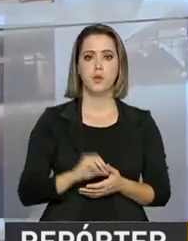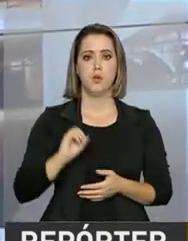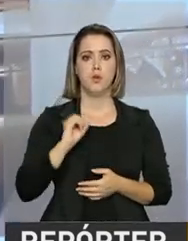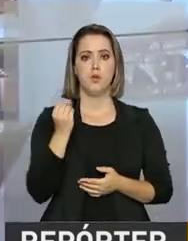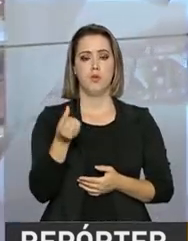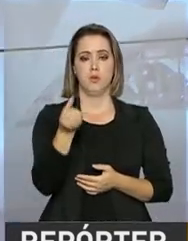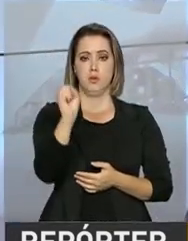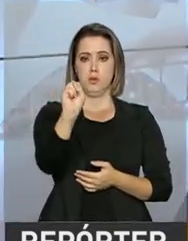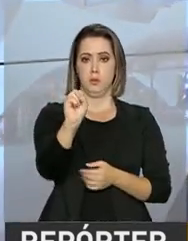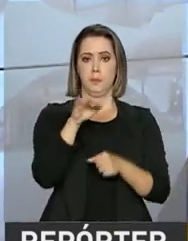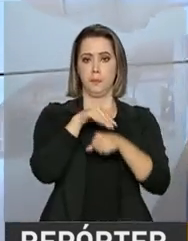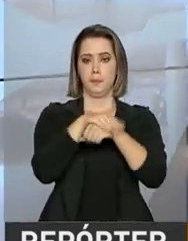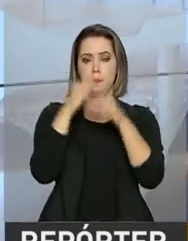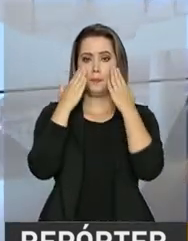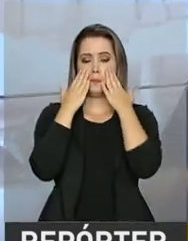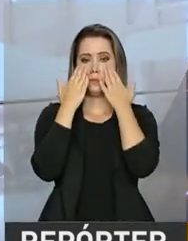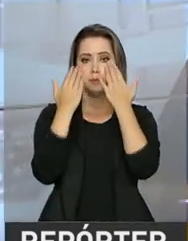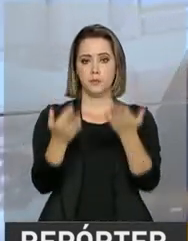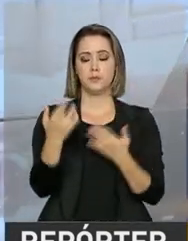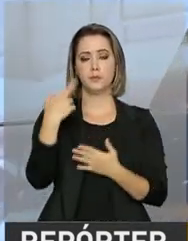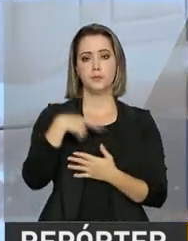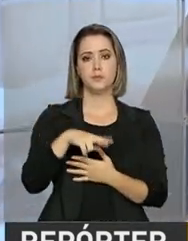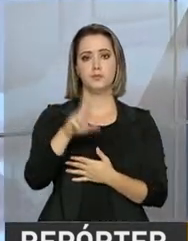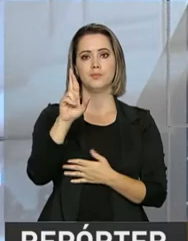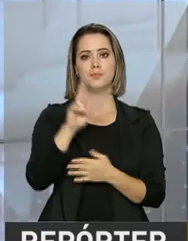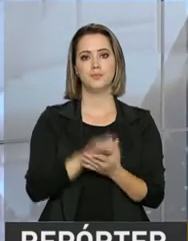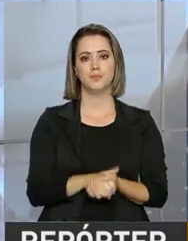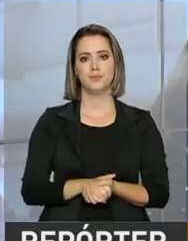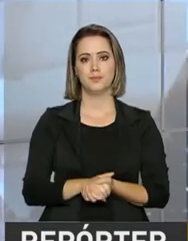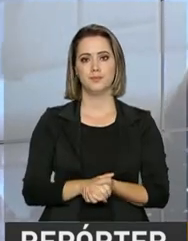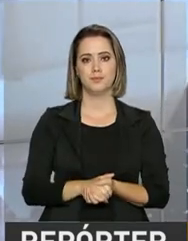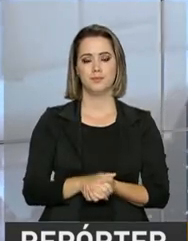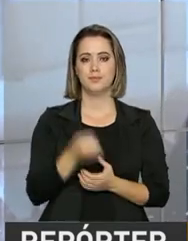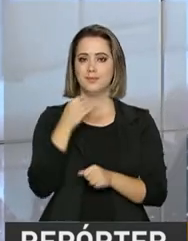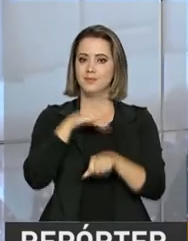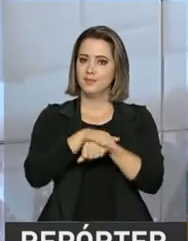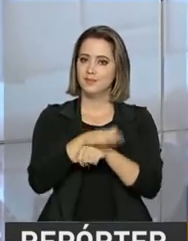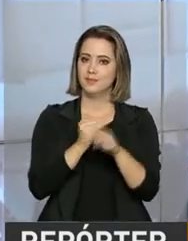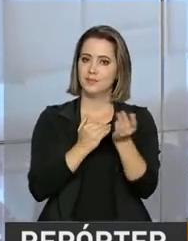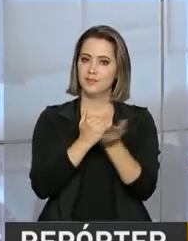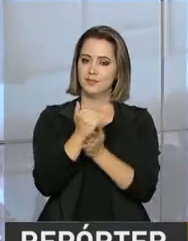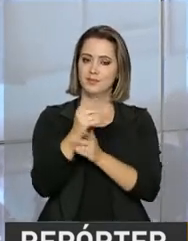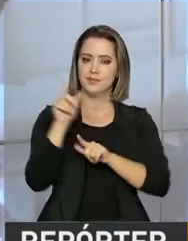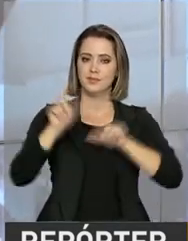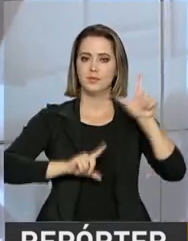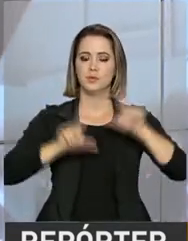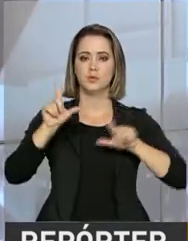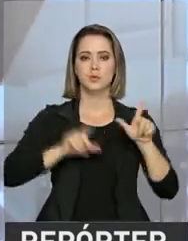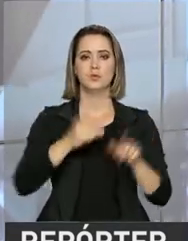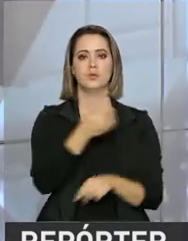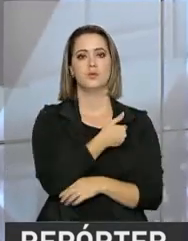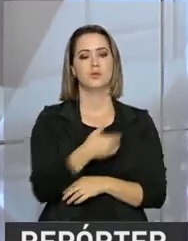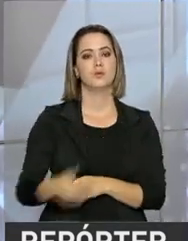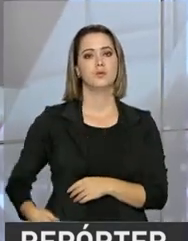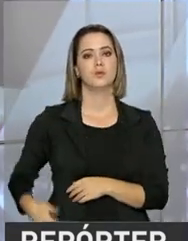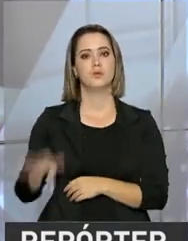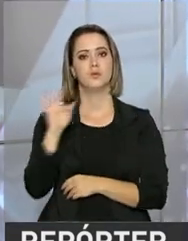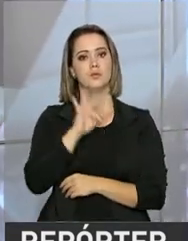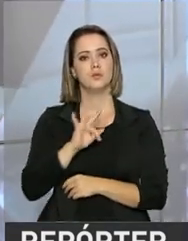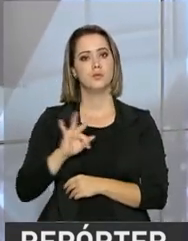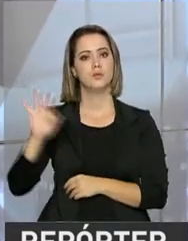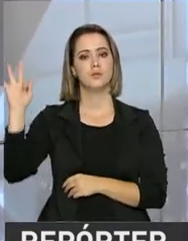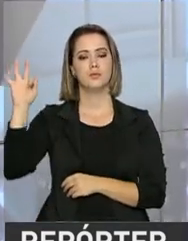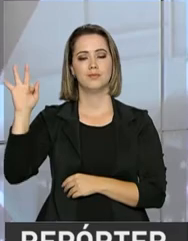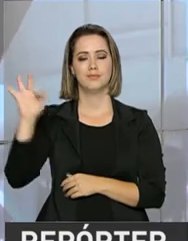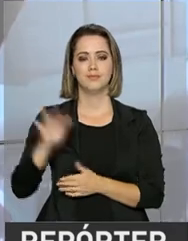ou às oito da noite na próxima edição do repórter nbr boa noite pra você e continue com a gente aqui na nbr